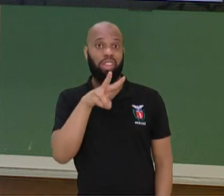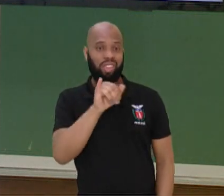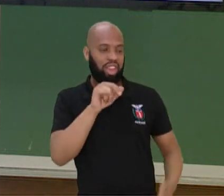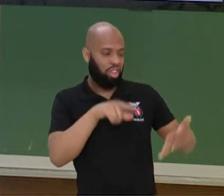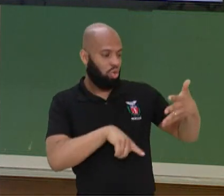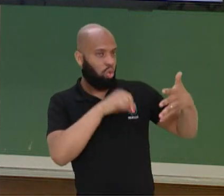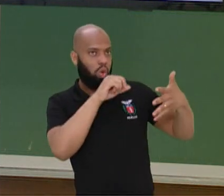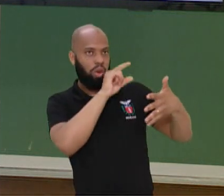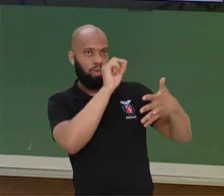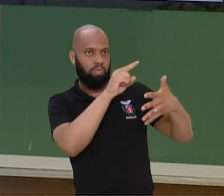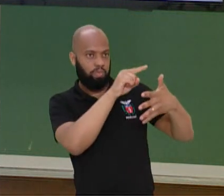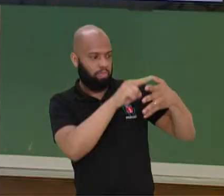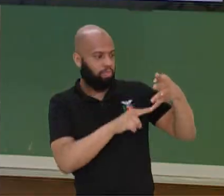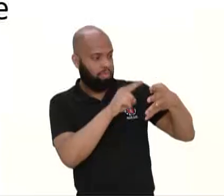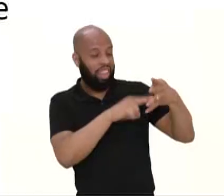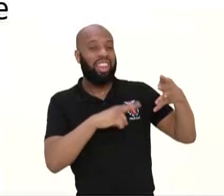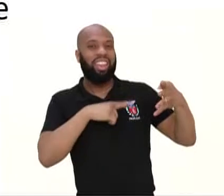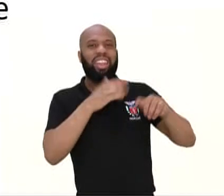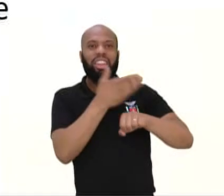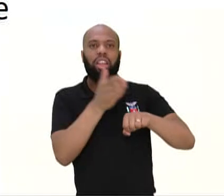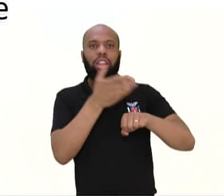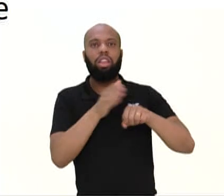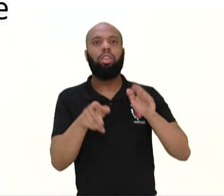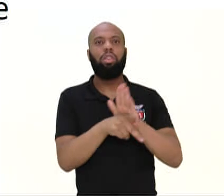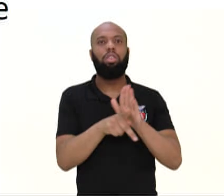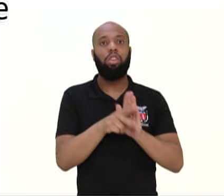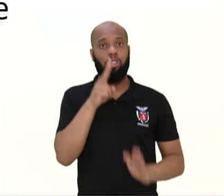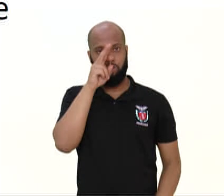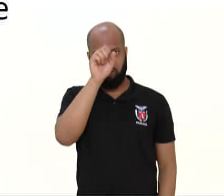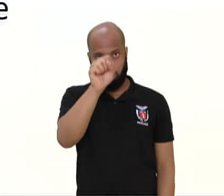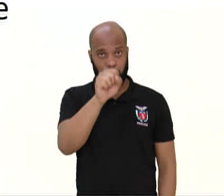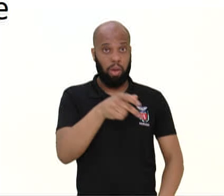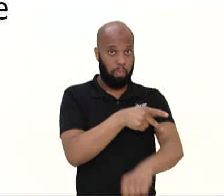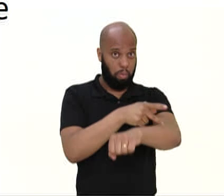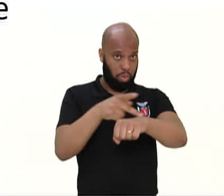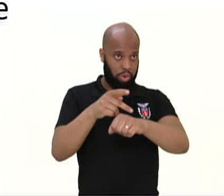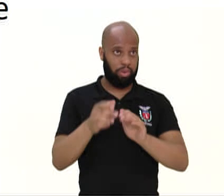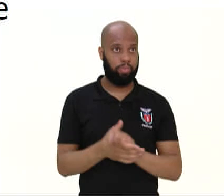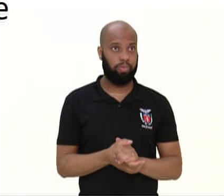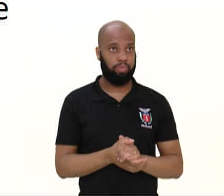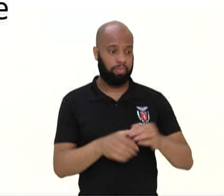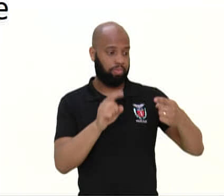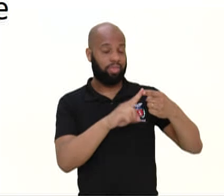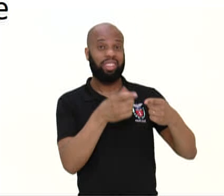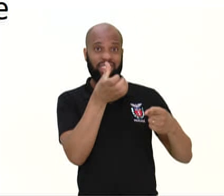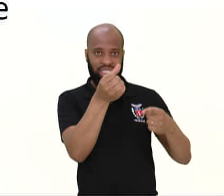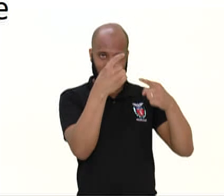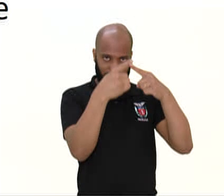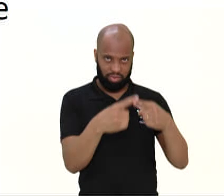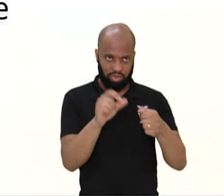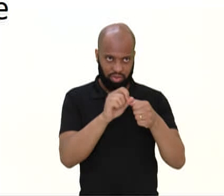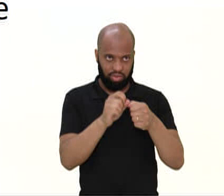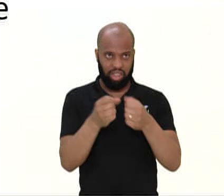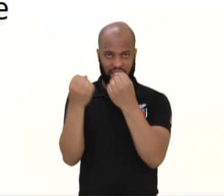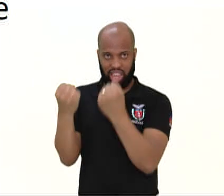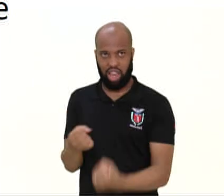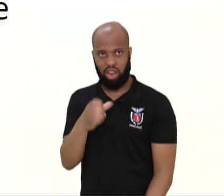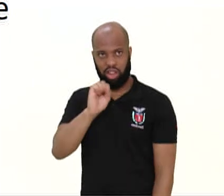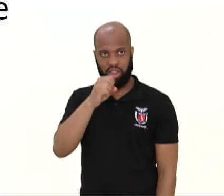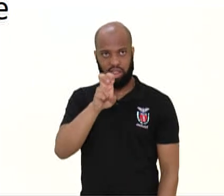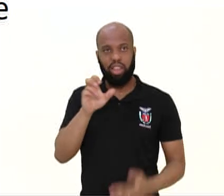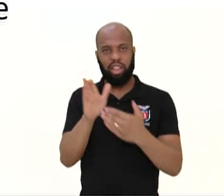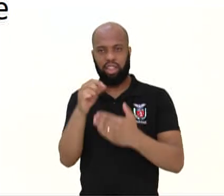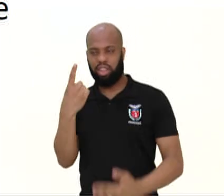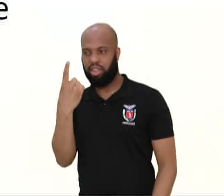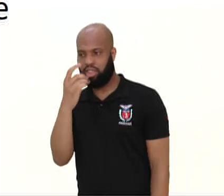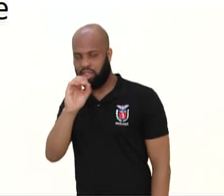que caracteriza um treino de força muscular máxima ou pura. Letra A. No máximo 6 repetições e carga entre 85%